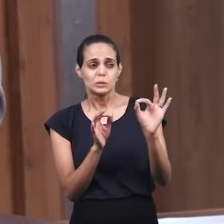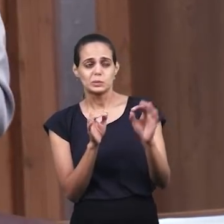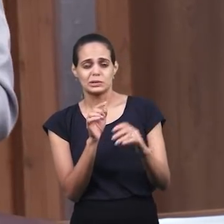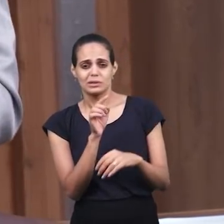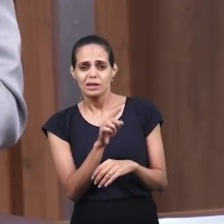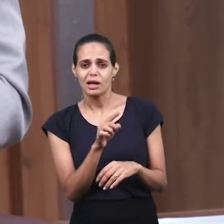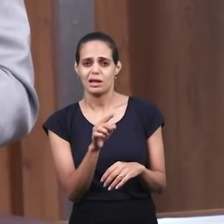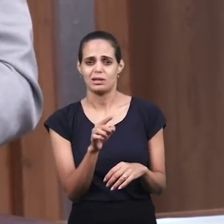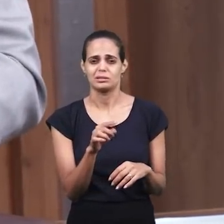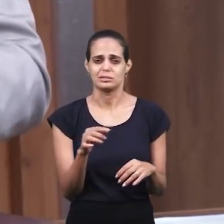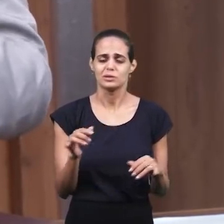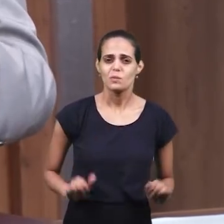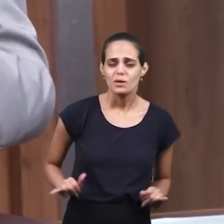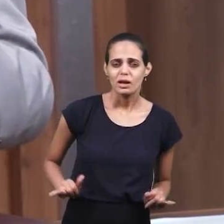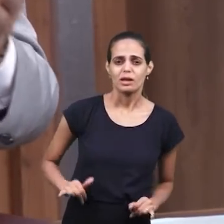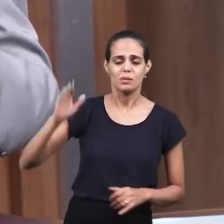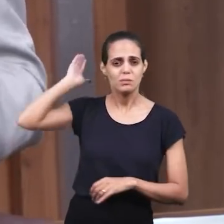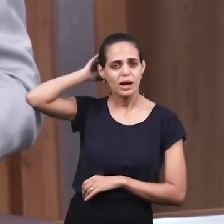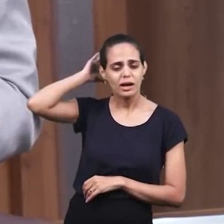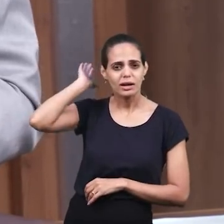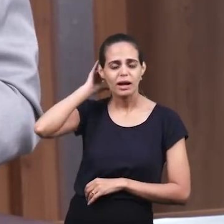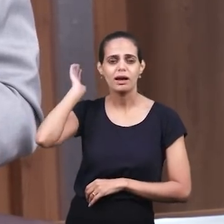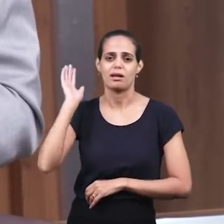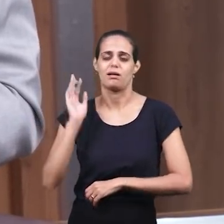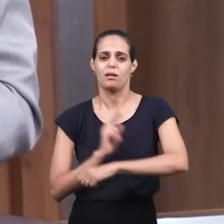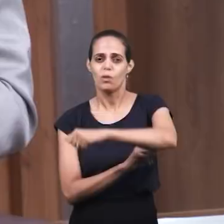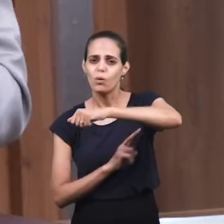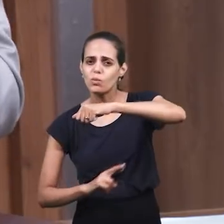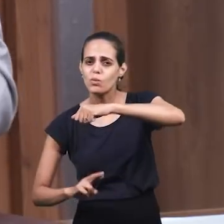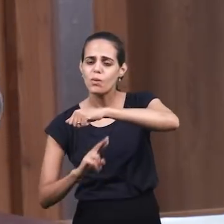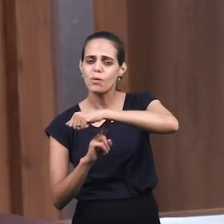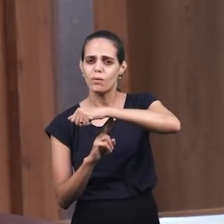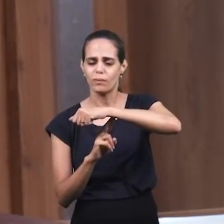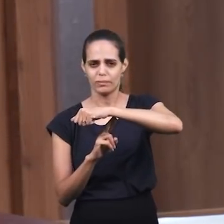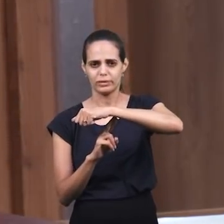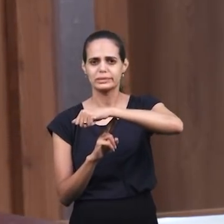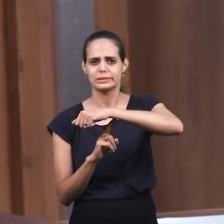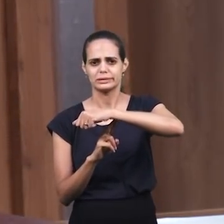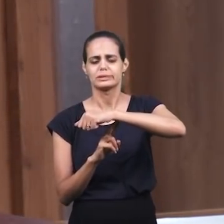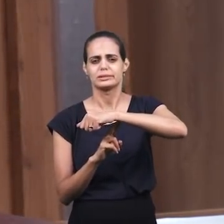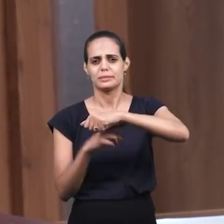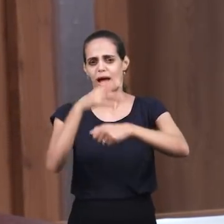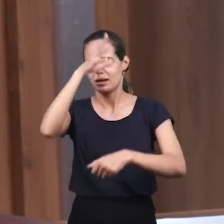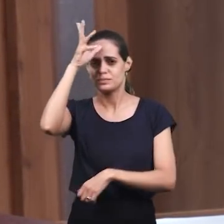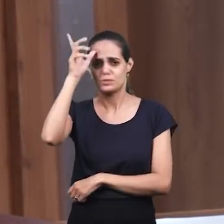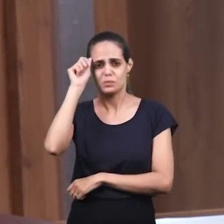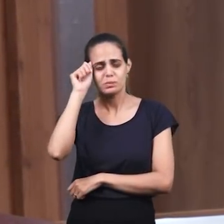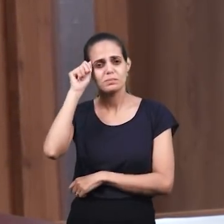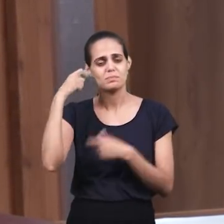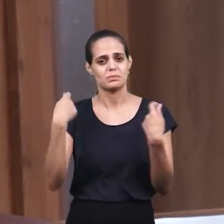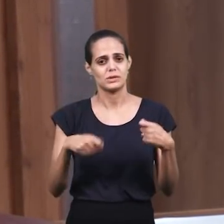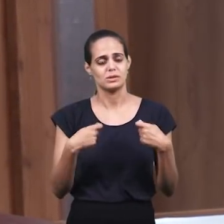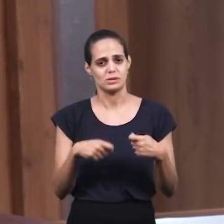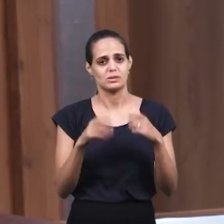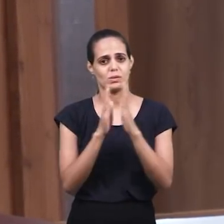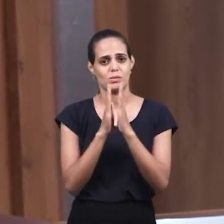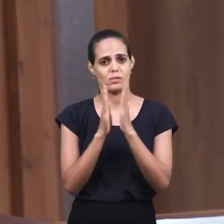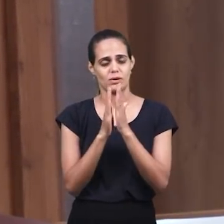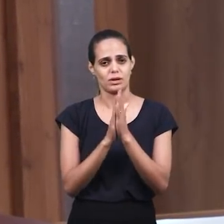Amazonas, né, Pará, aquela região do Pará, Rondônia. Temos que estar orando pelos nossos irmãos ali. E nós estamos